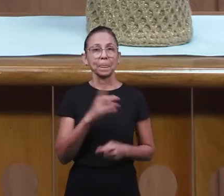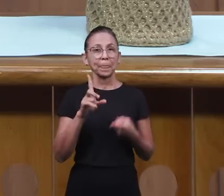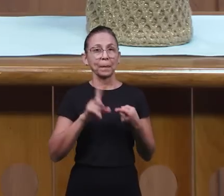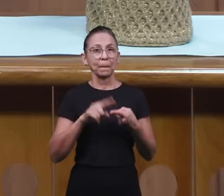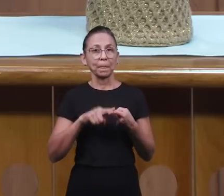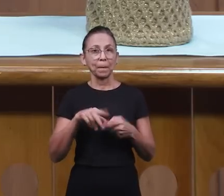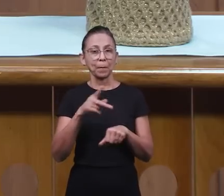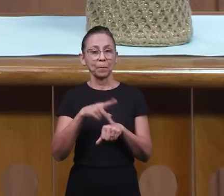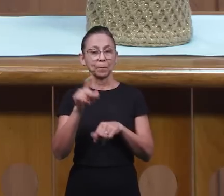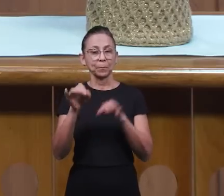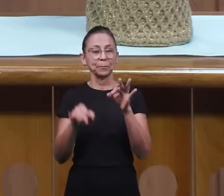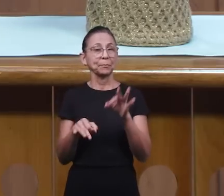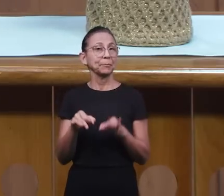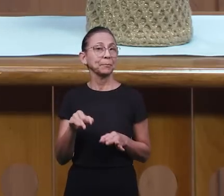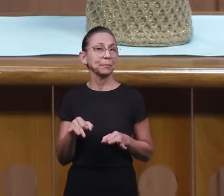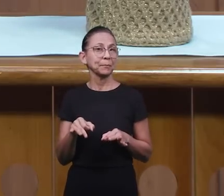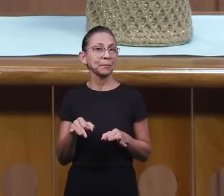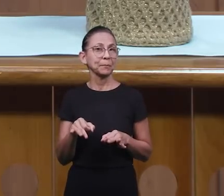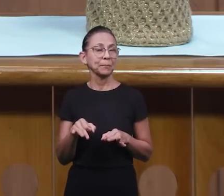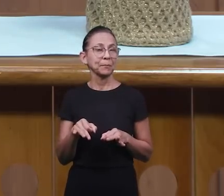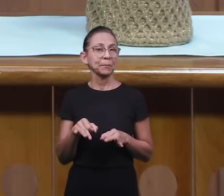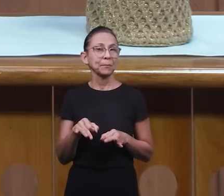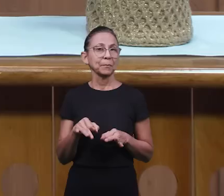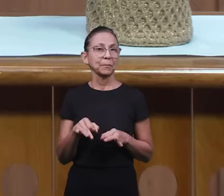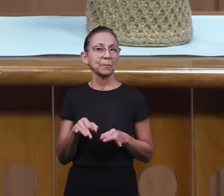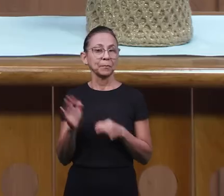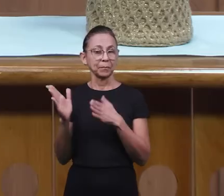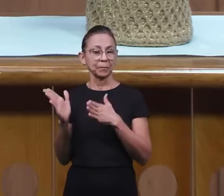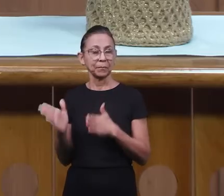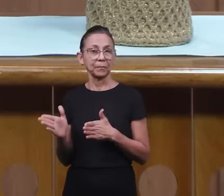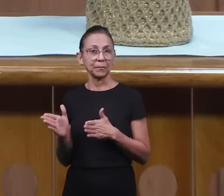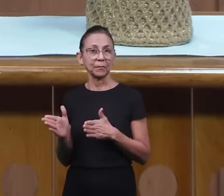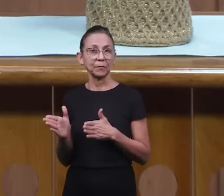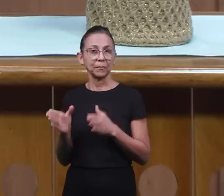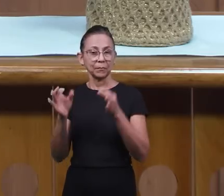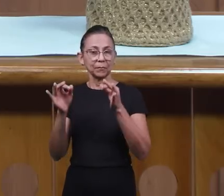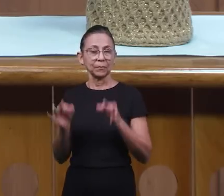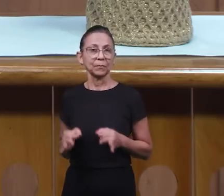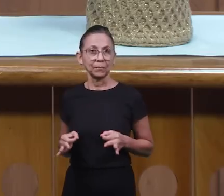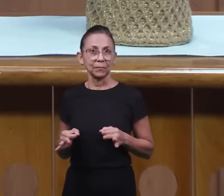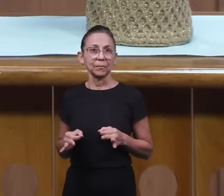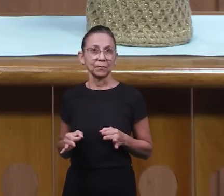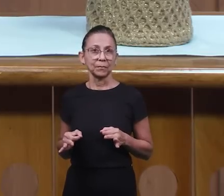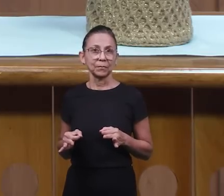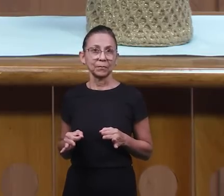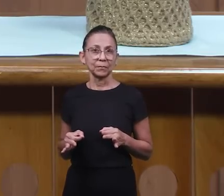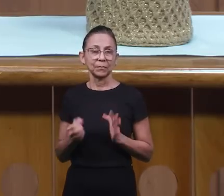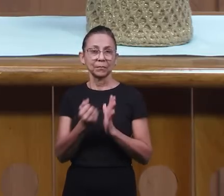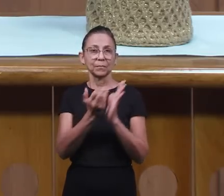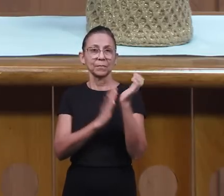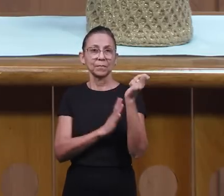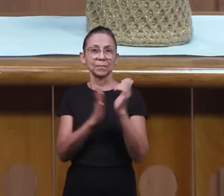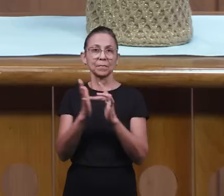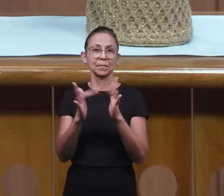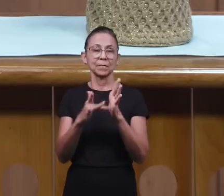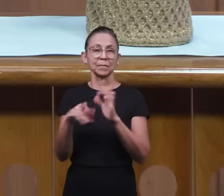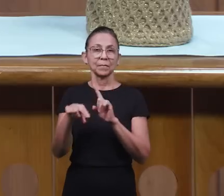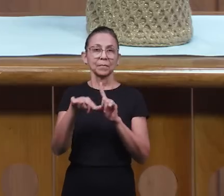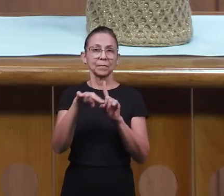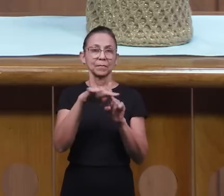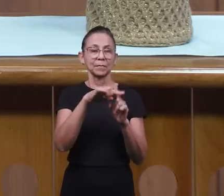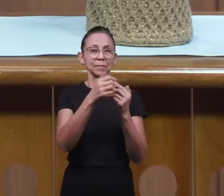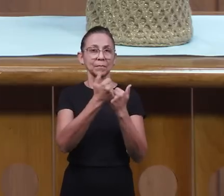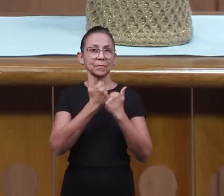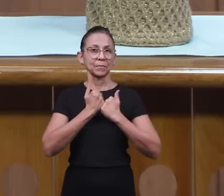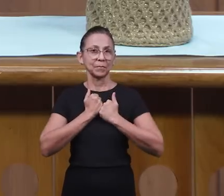Primeiro, praticar a justiça. O justo é aquele que é justificado pela fé no Senhor Jesus. Portanto, o sentido